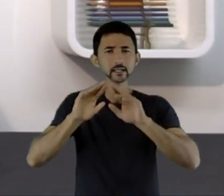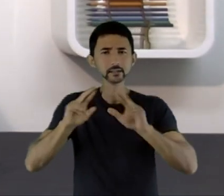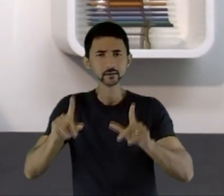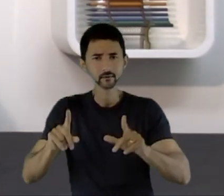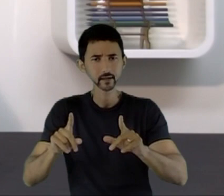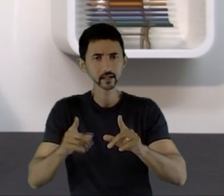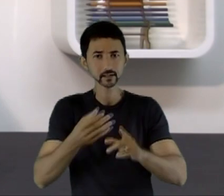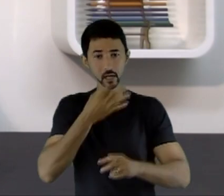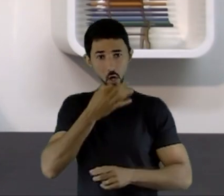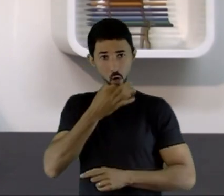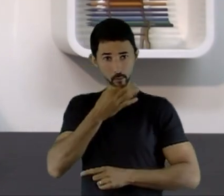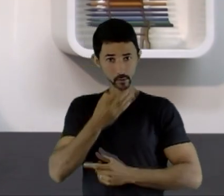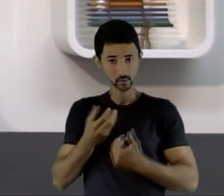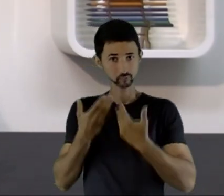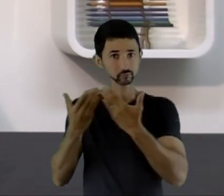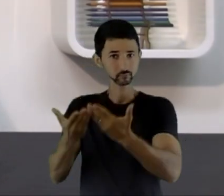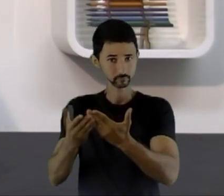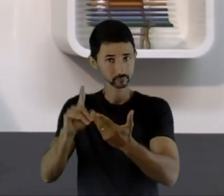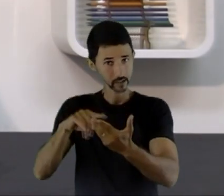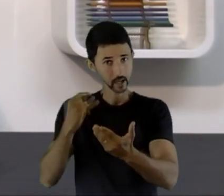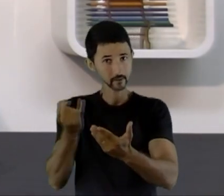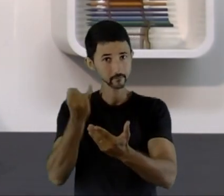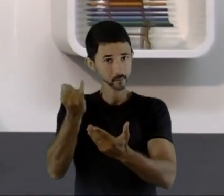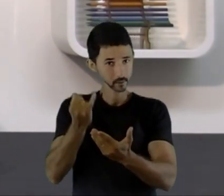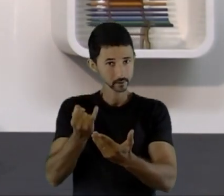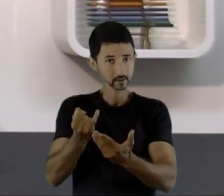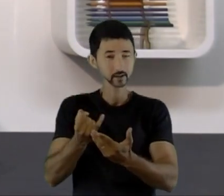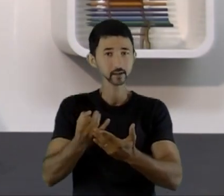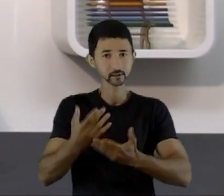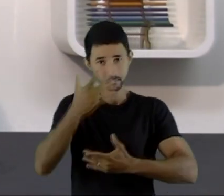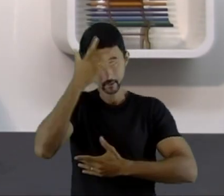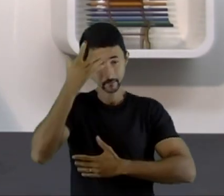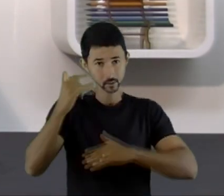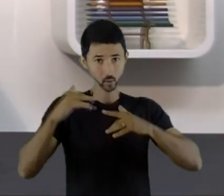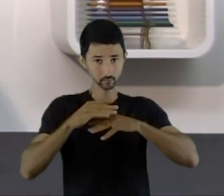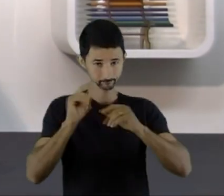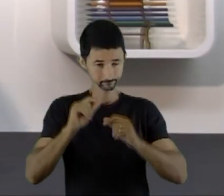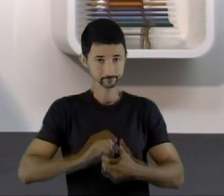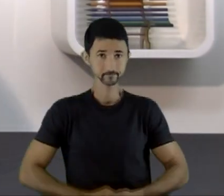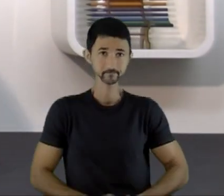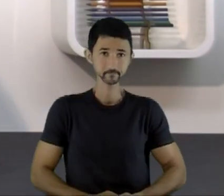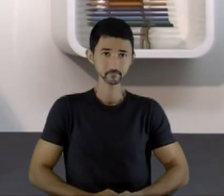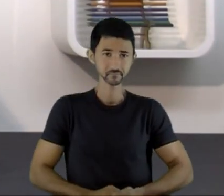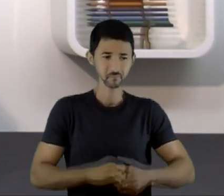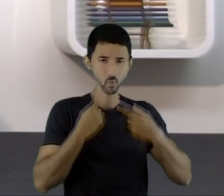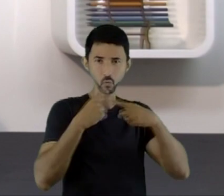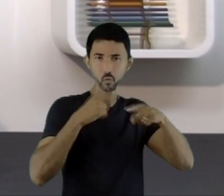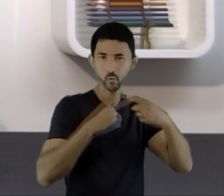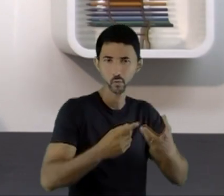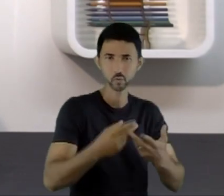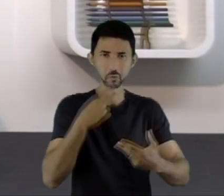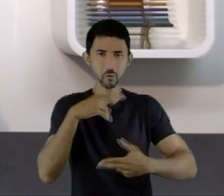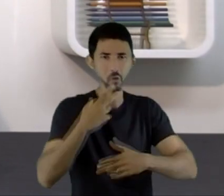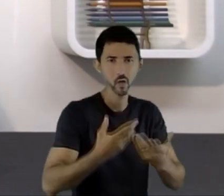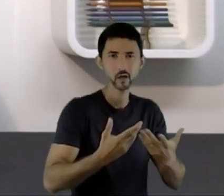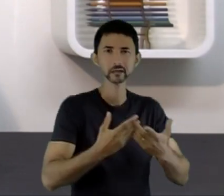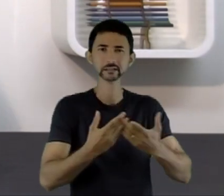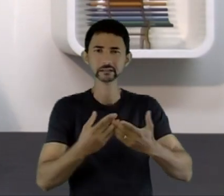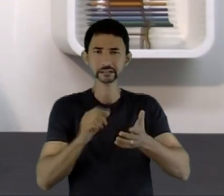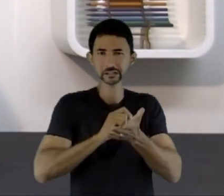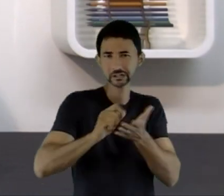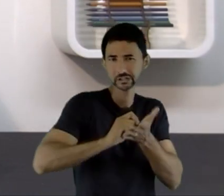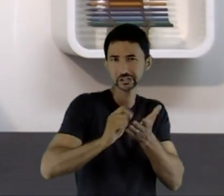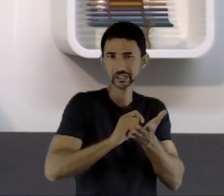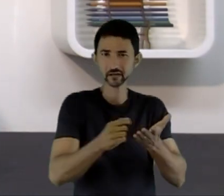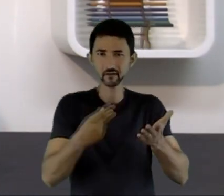dar a sua opinião, que é muito importante porque você é um cidadão, e ofender alguém, xingar alguém, escrever